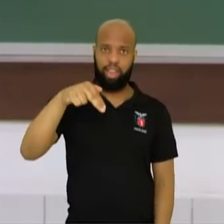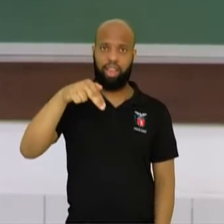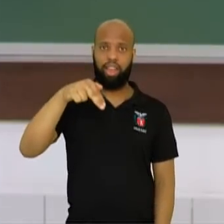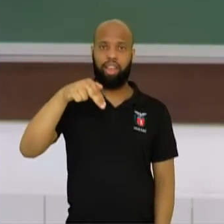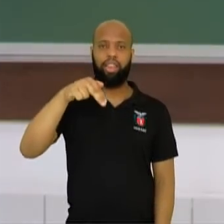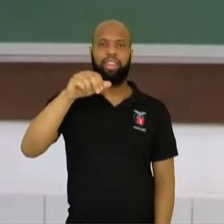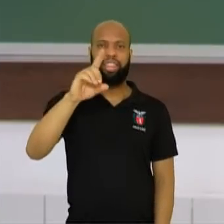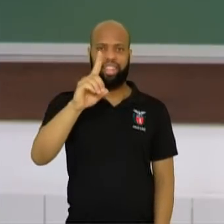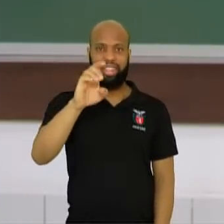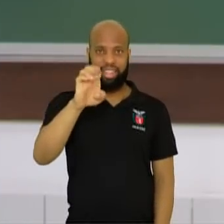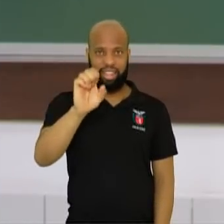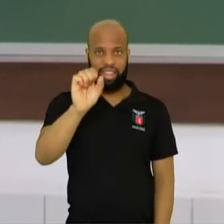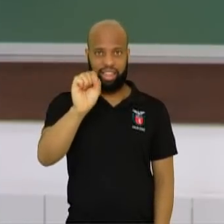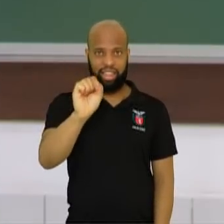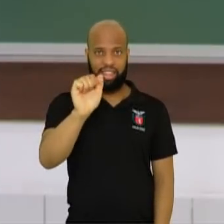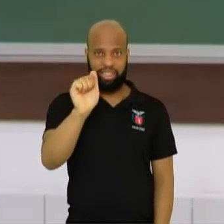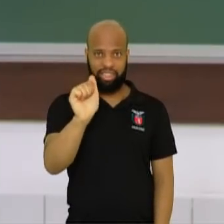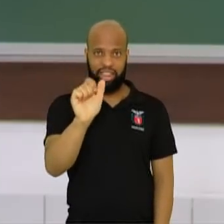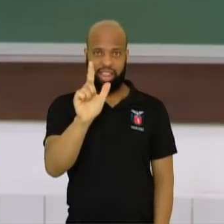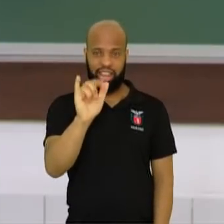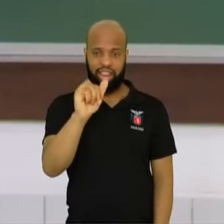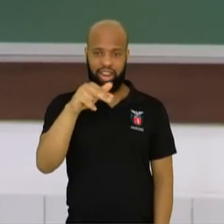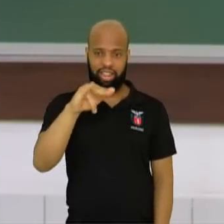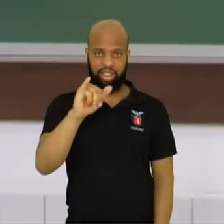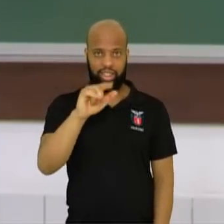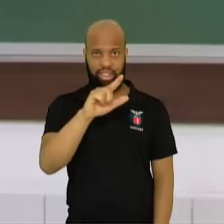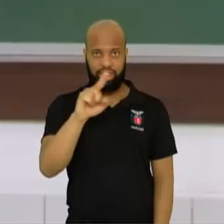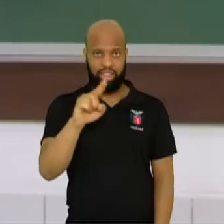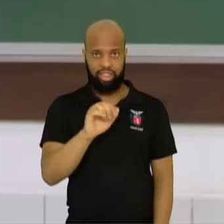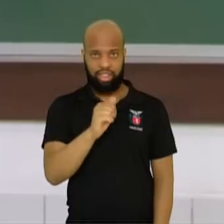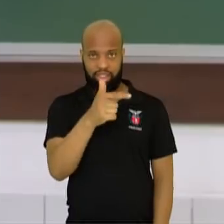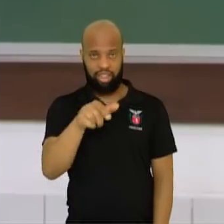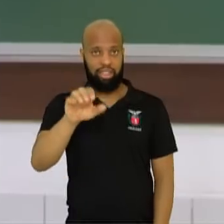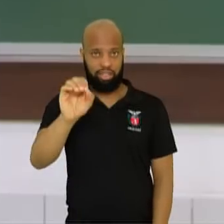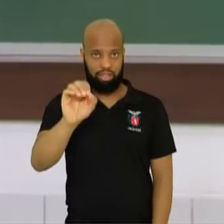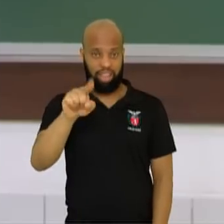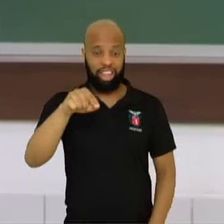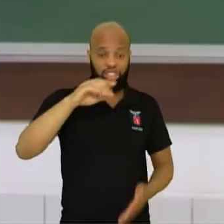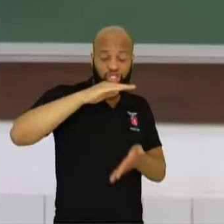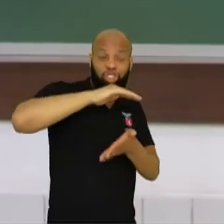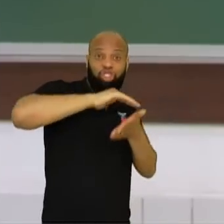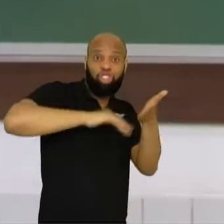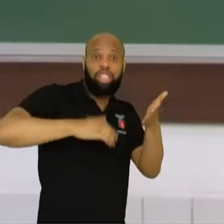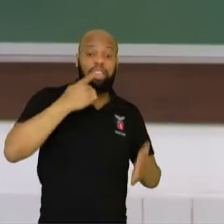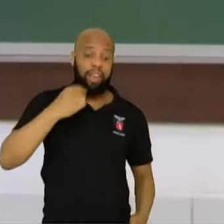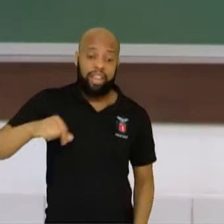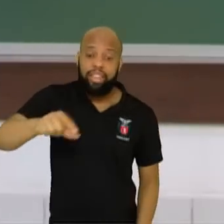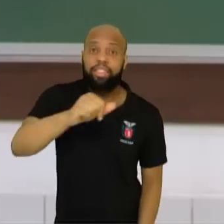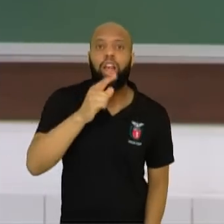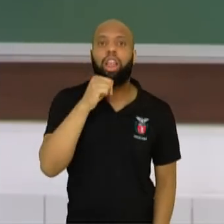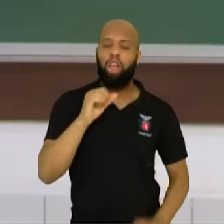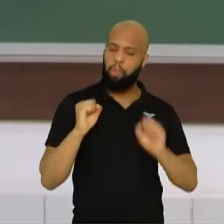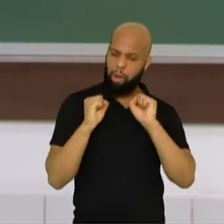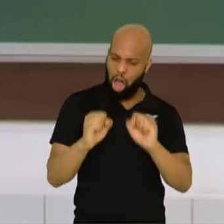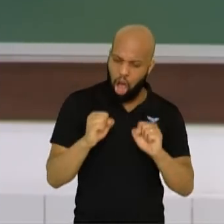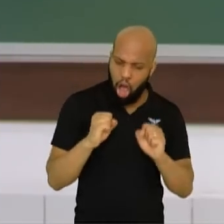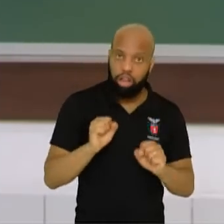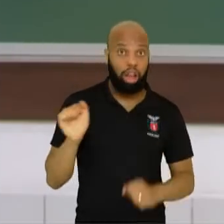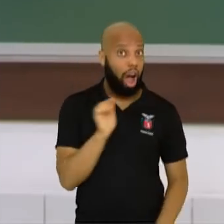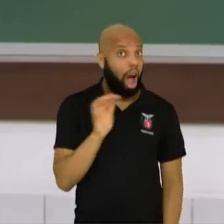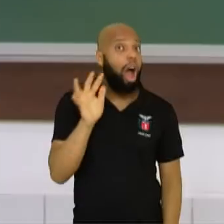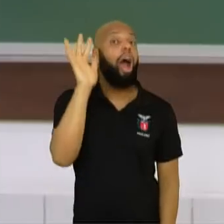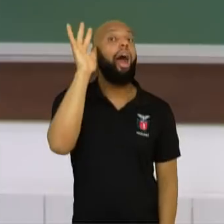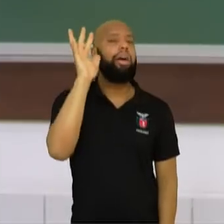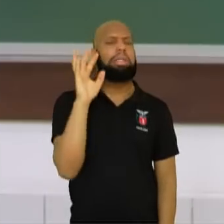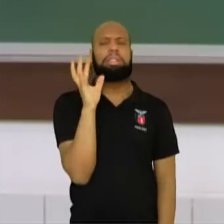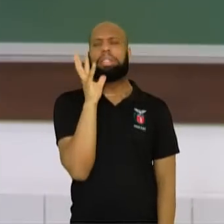usar o quê? Para as navegações, né? Navios, barcos, para a gente brincar, lazer, recreação. Quem não gosta